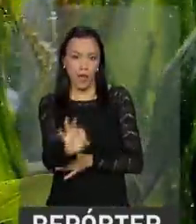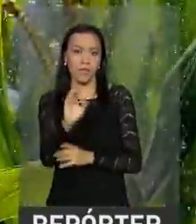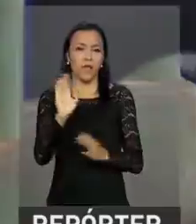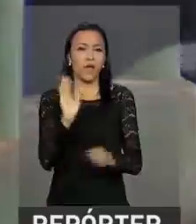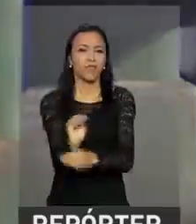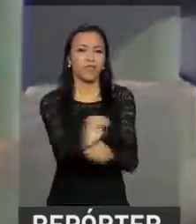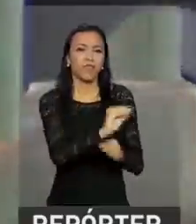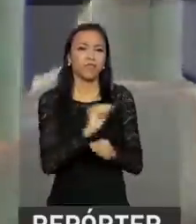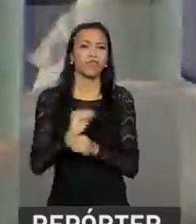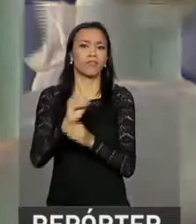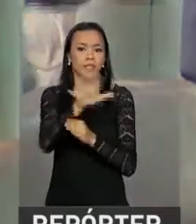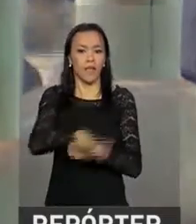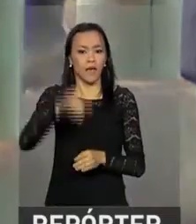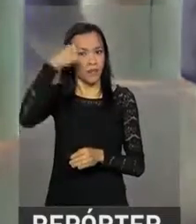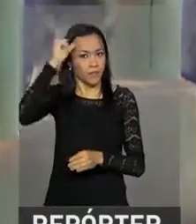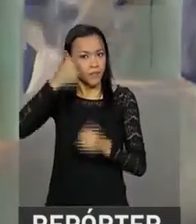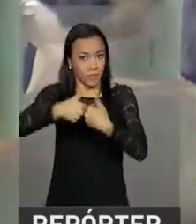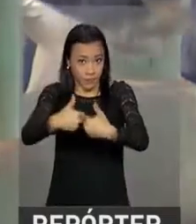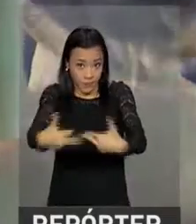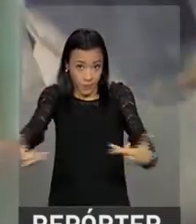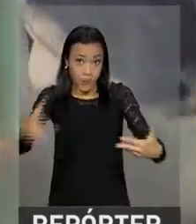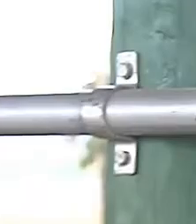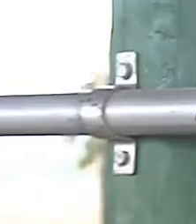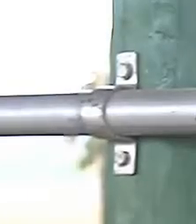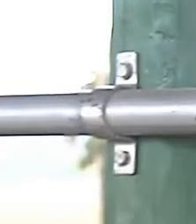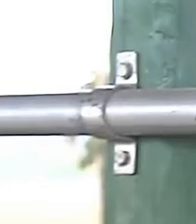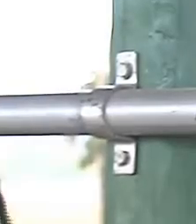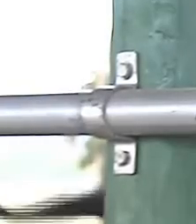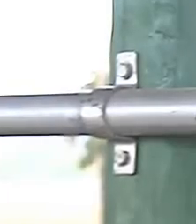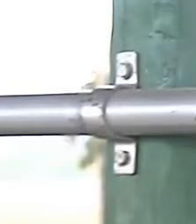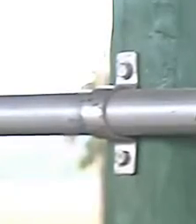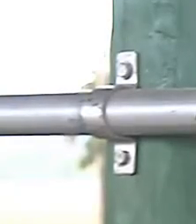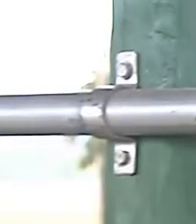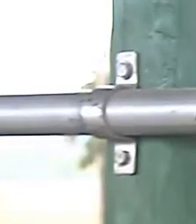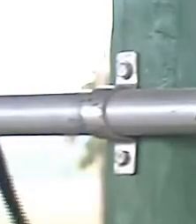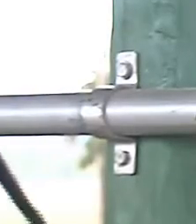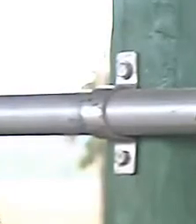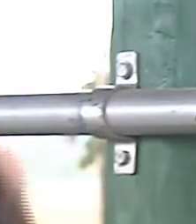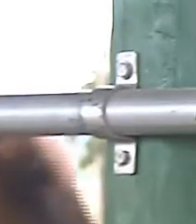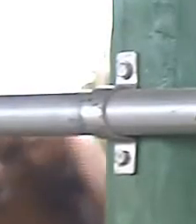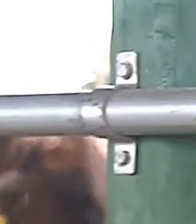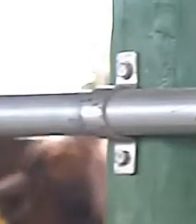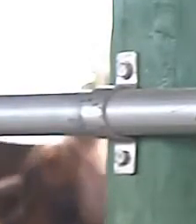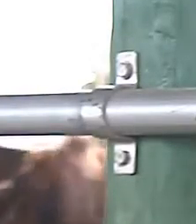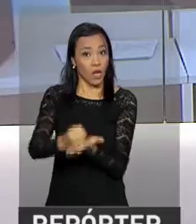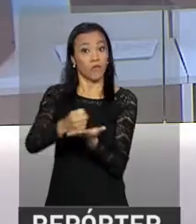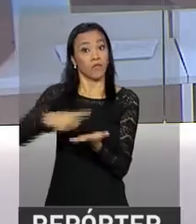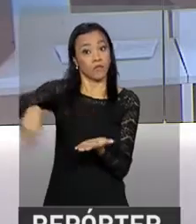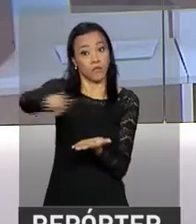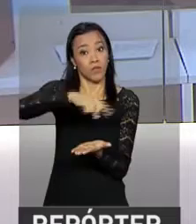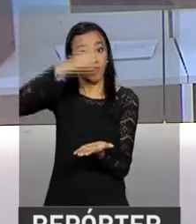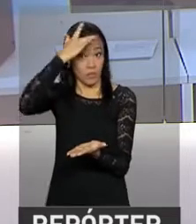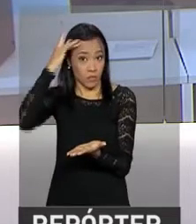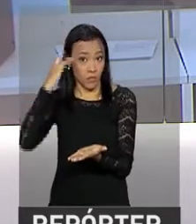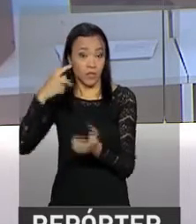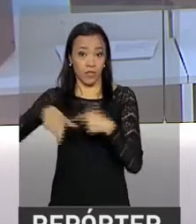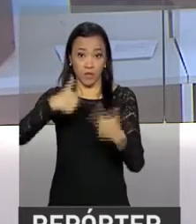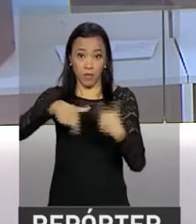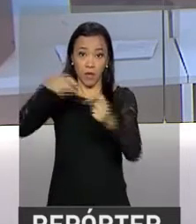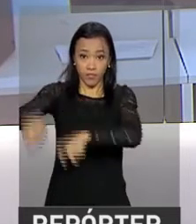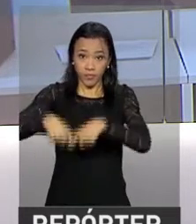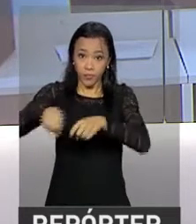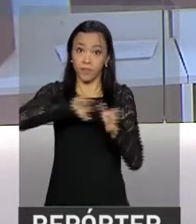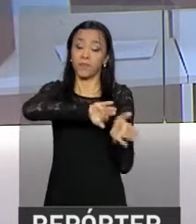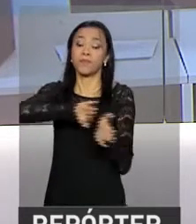e já investiu mais de 13 bilhões de reais em contratos com produtores rurais o ministro da fazenda e henrique